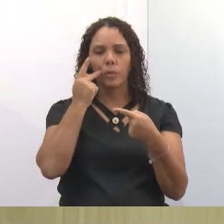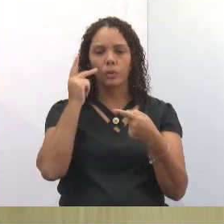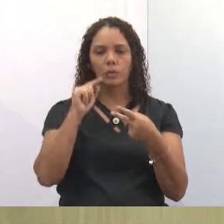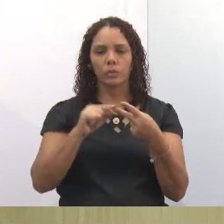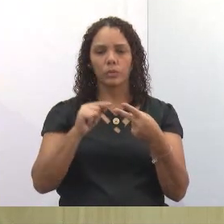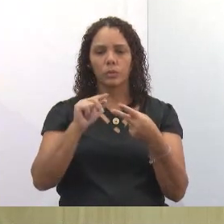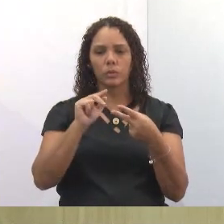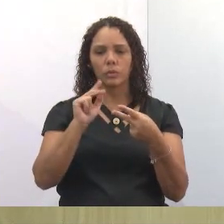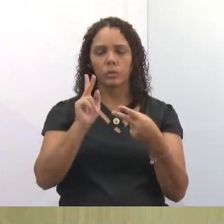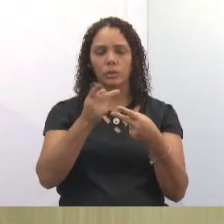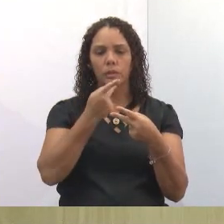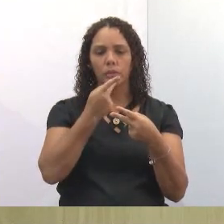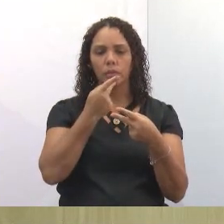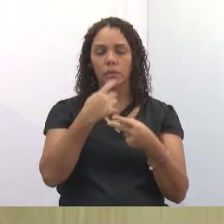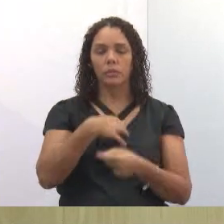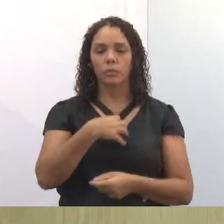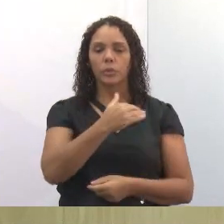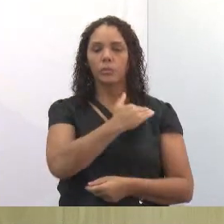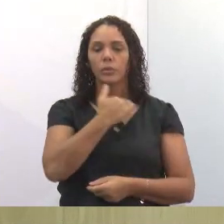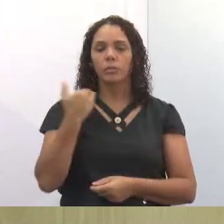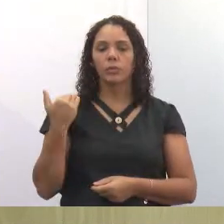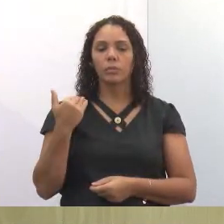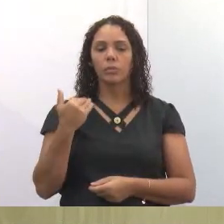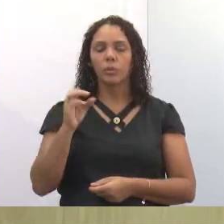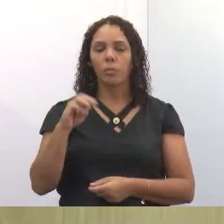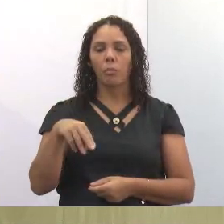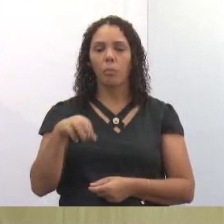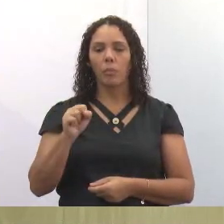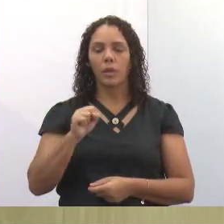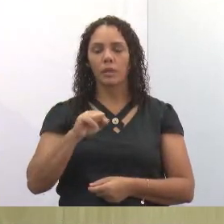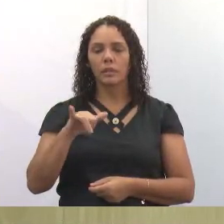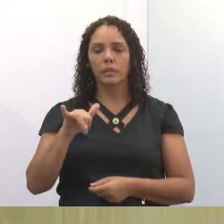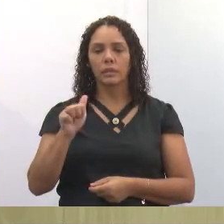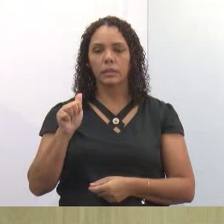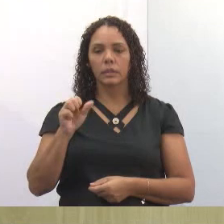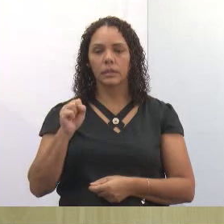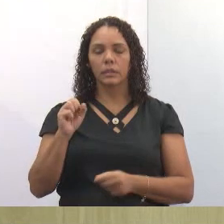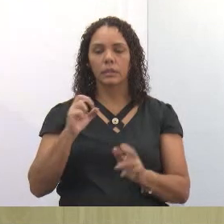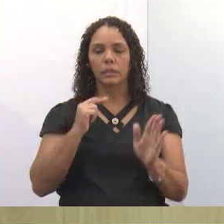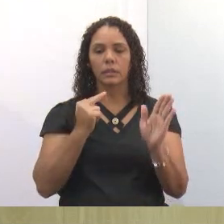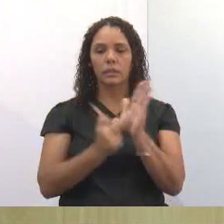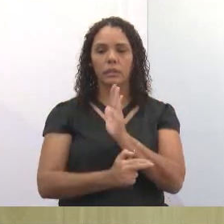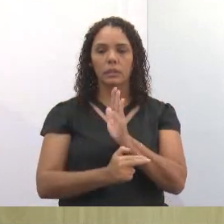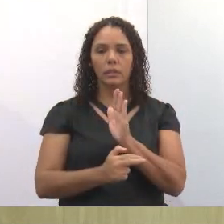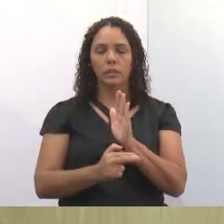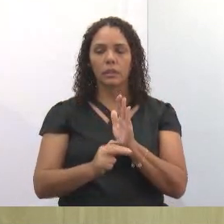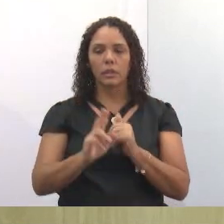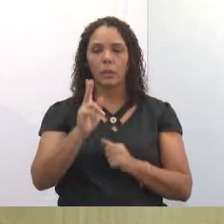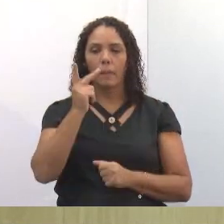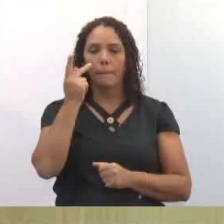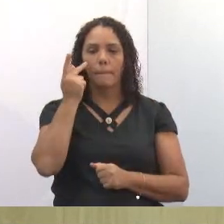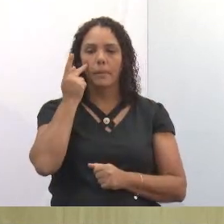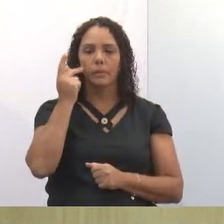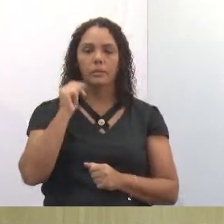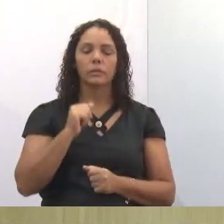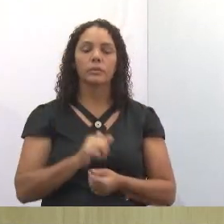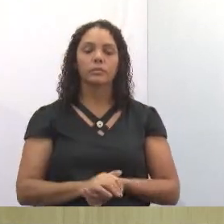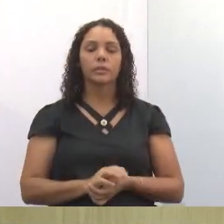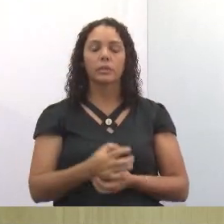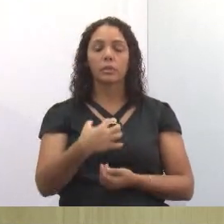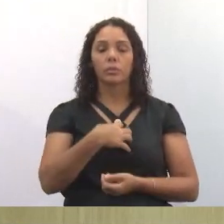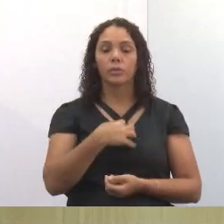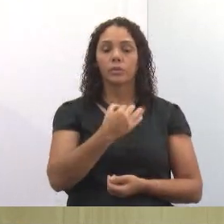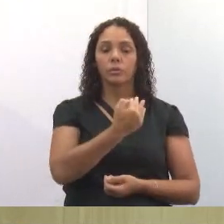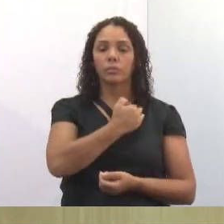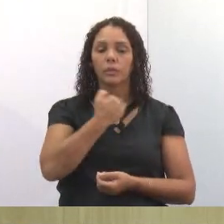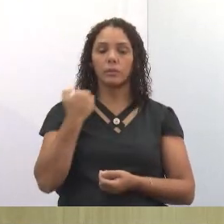e Hernani Barreto. Voto pesar pelo falecimento de Messias Santos. Voto formulado pelo vereador Paulinos Condutores. Voto pesar